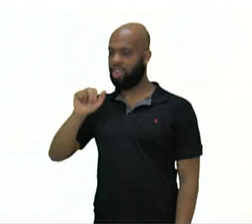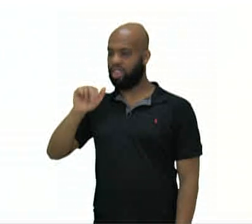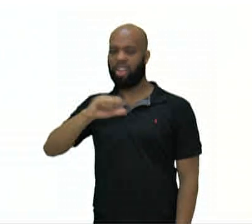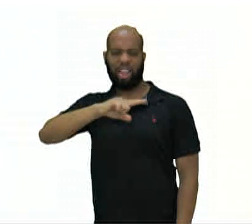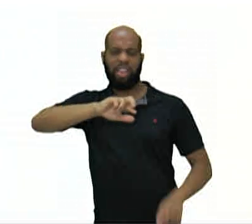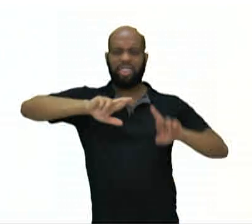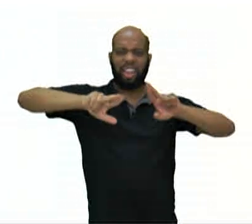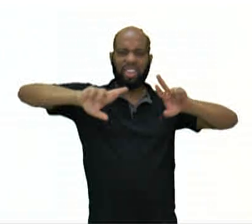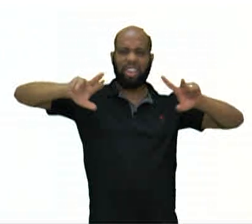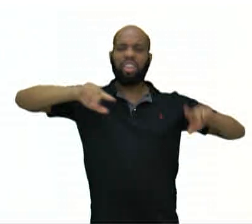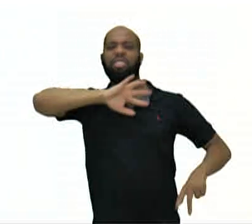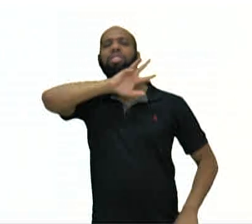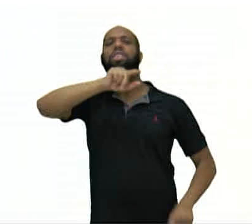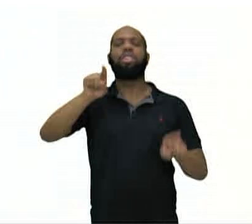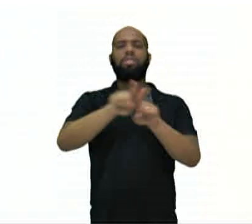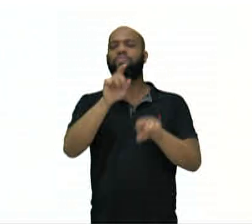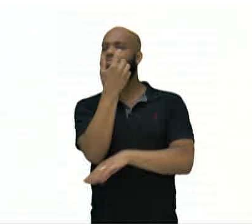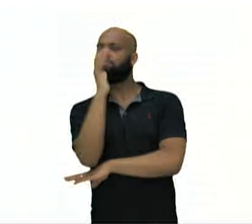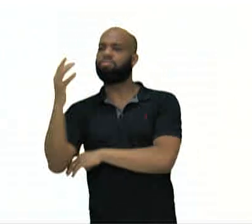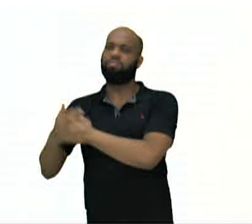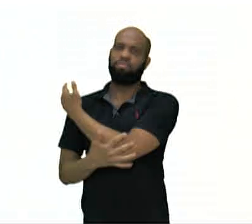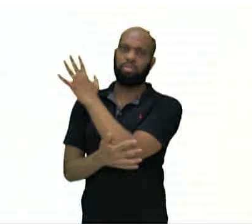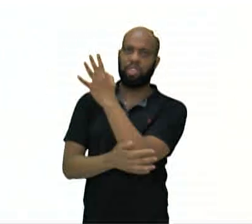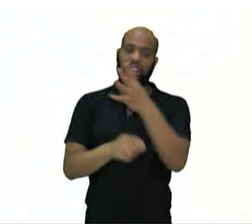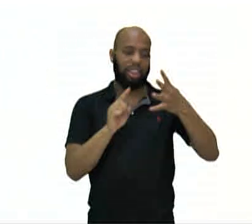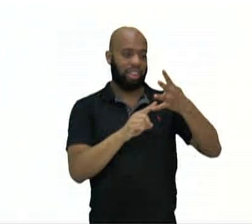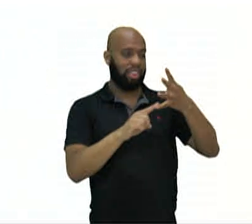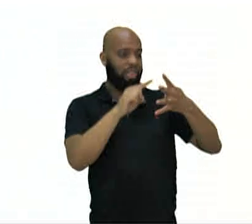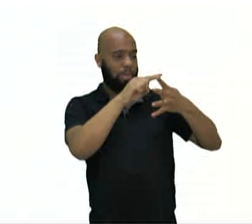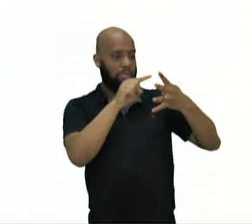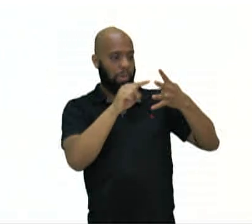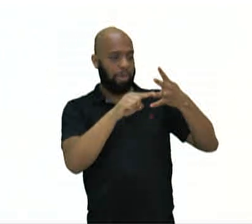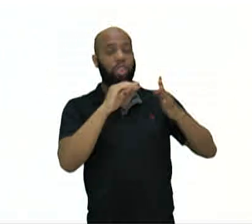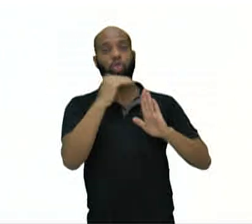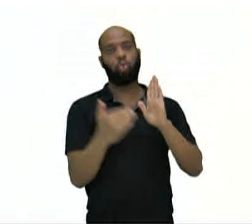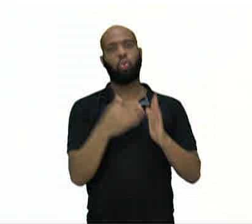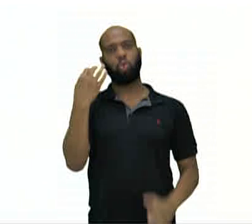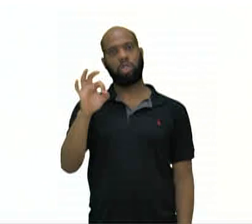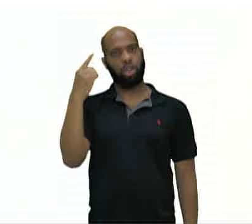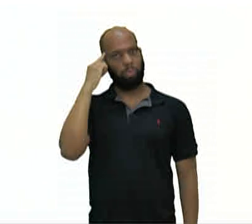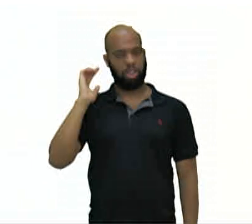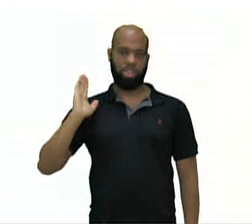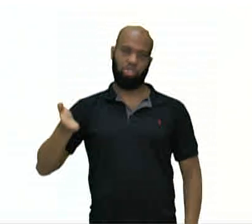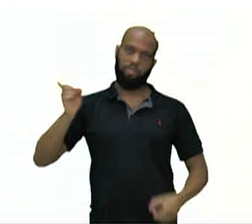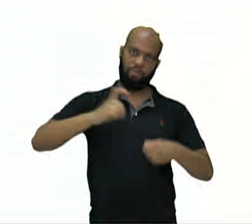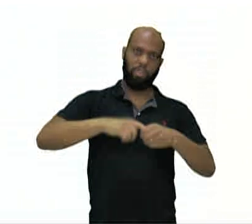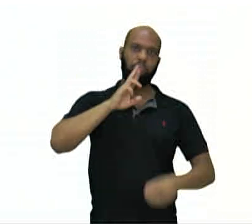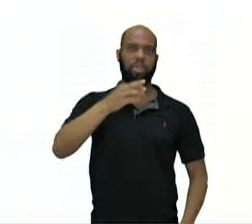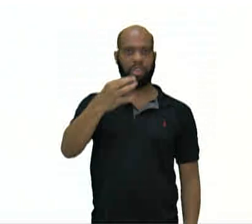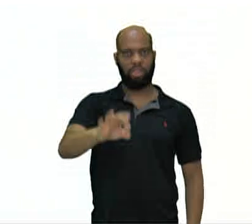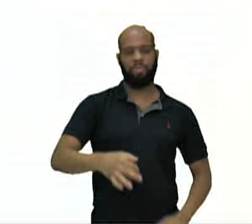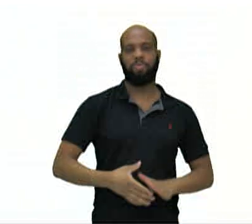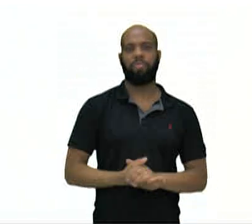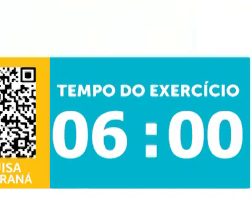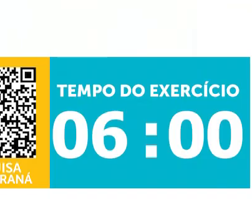flora. E, letra D, todas estão corretas? Dá uma pensadinha que a gente já retorna.